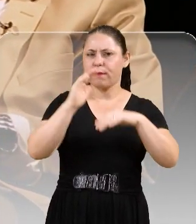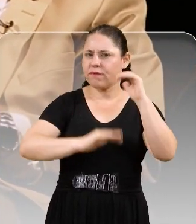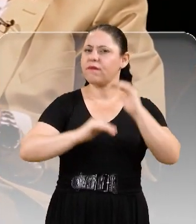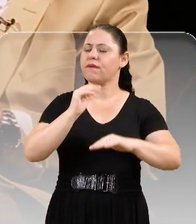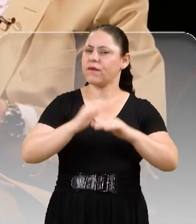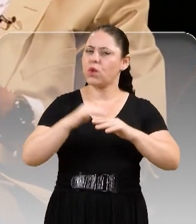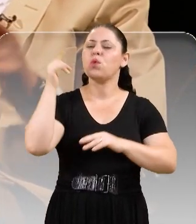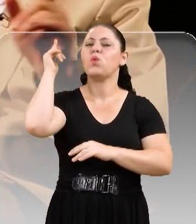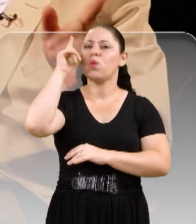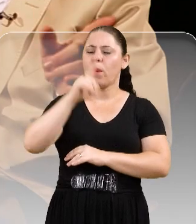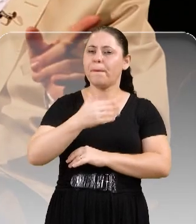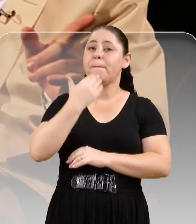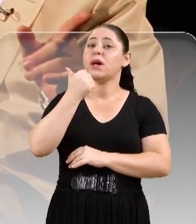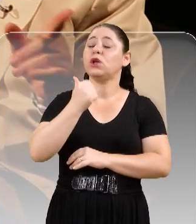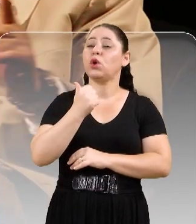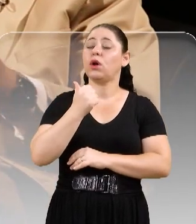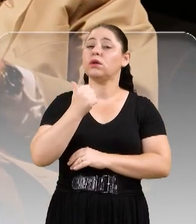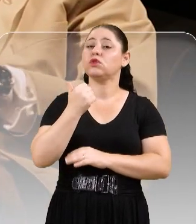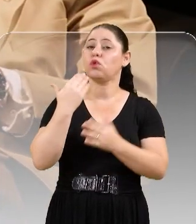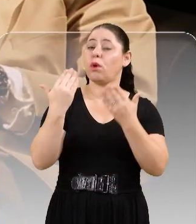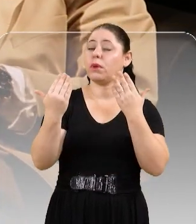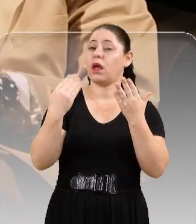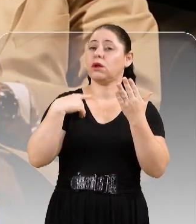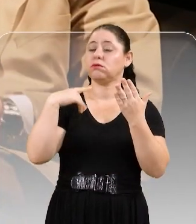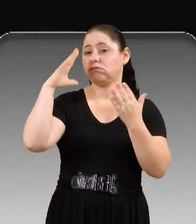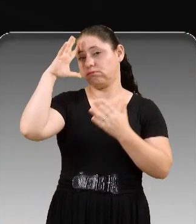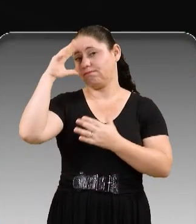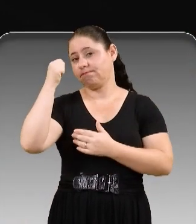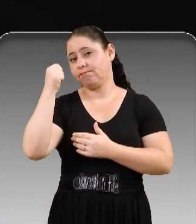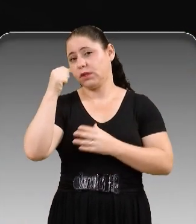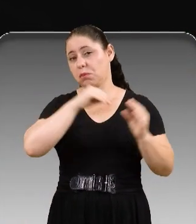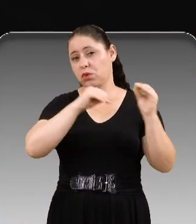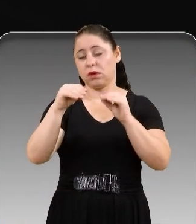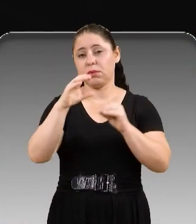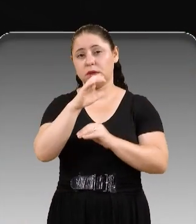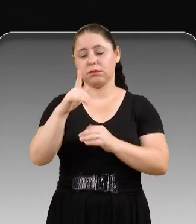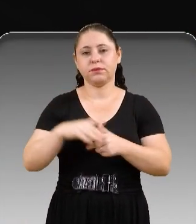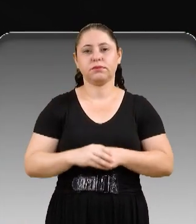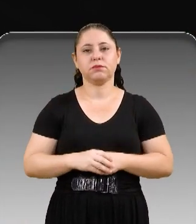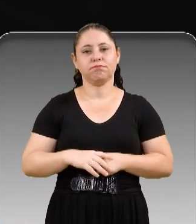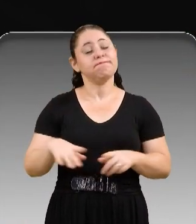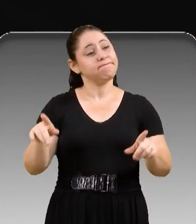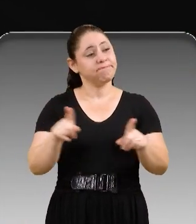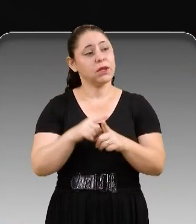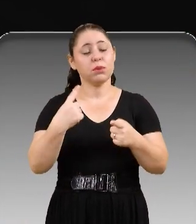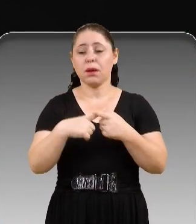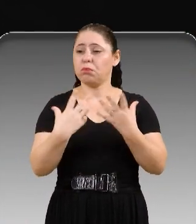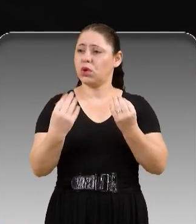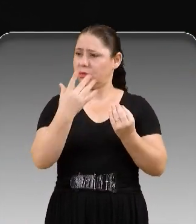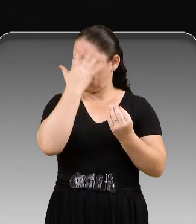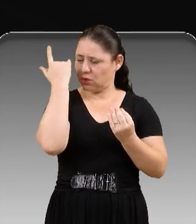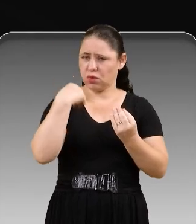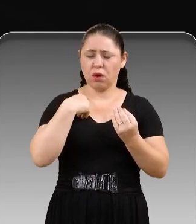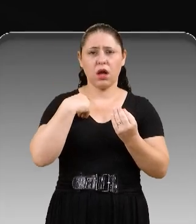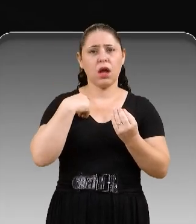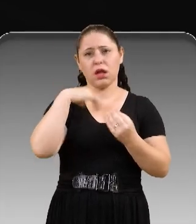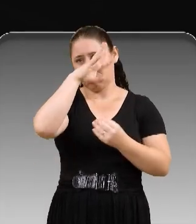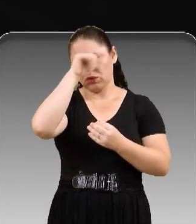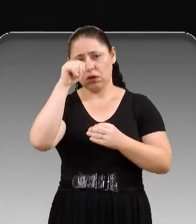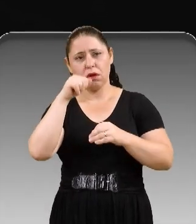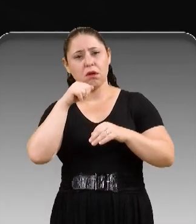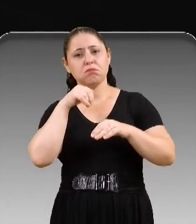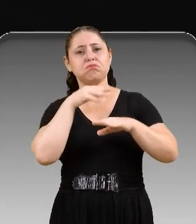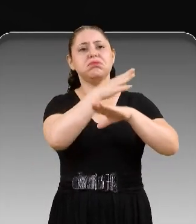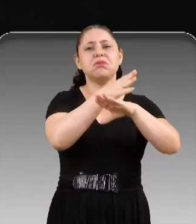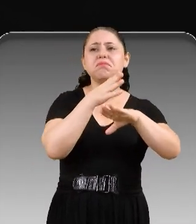poderia desenvolver melhor do que lá em Londrina, e por isso eu tomei a decisão de vir para cá. Até porque muitas pessoas daqui saíam do Mato Grosso do Sul